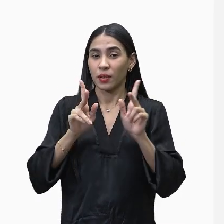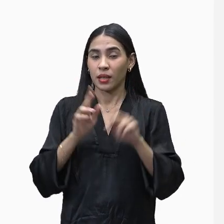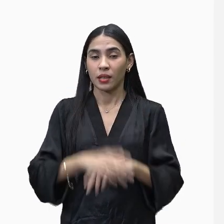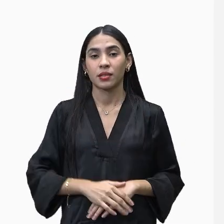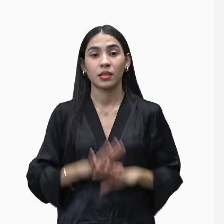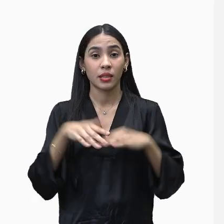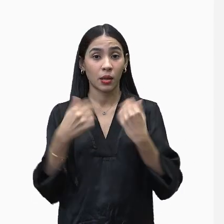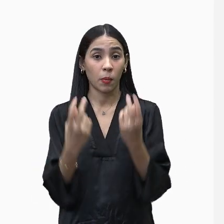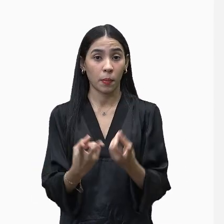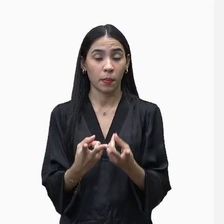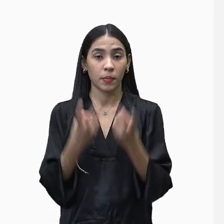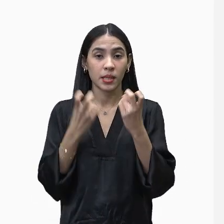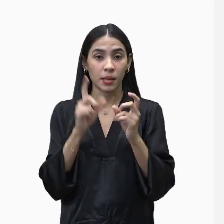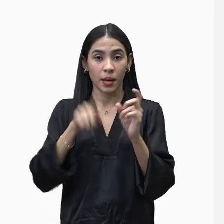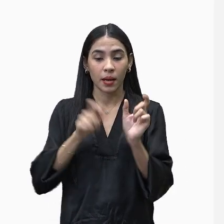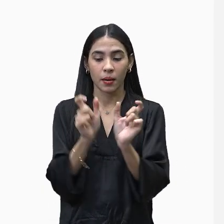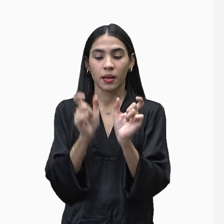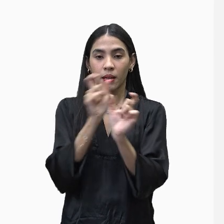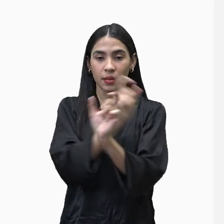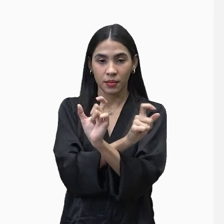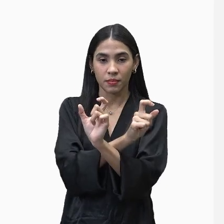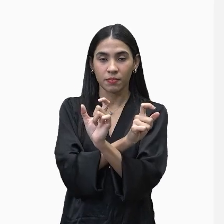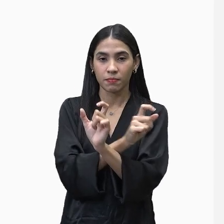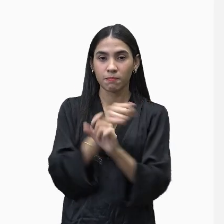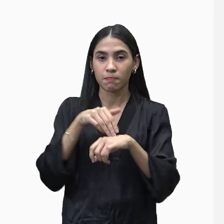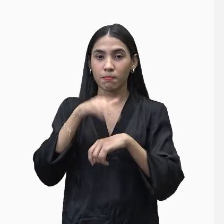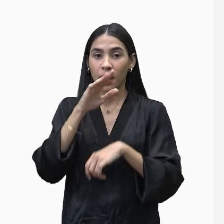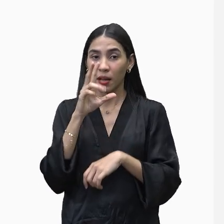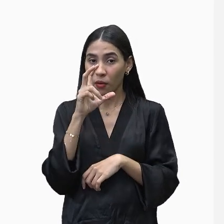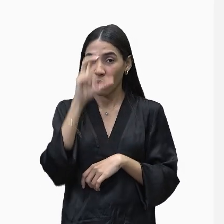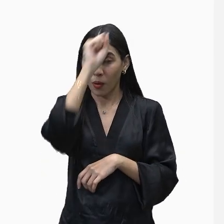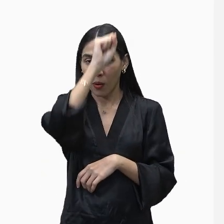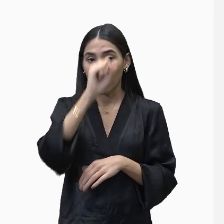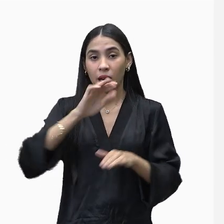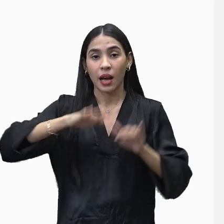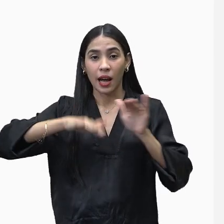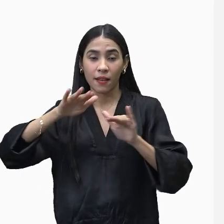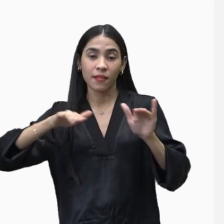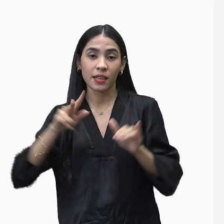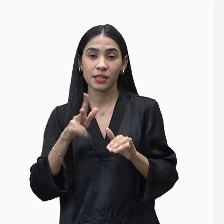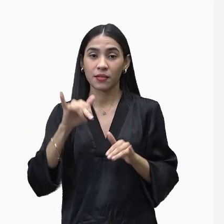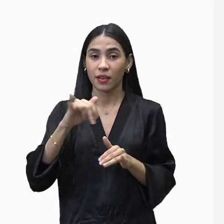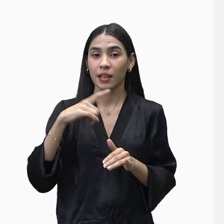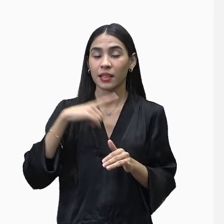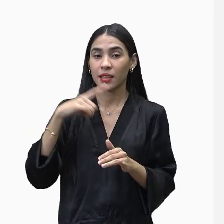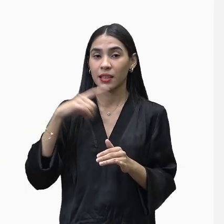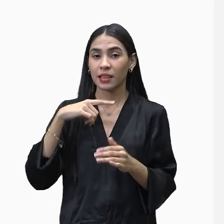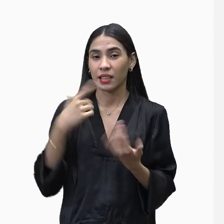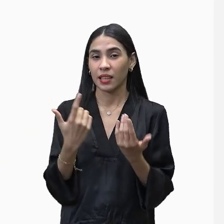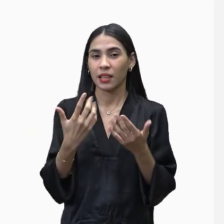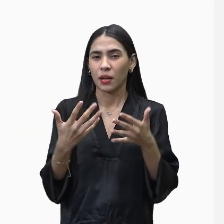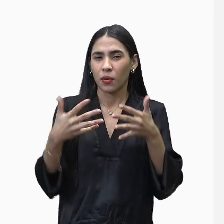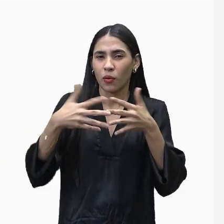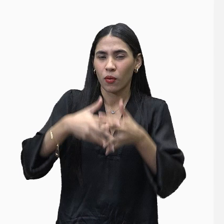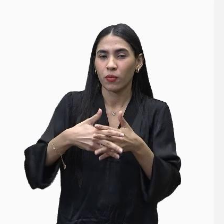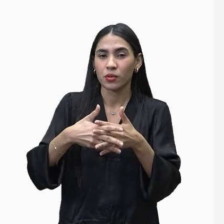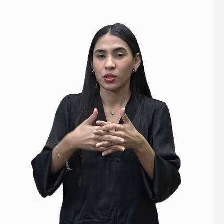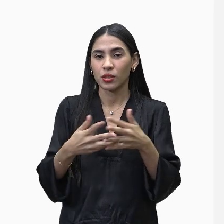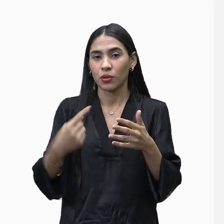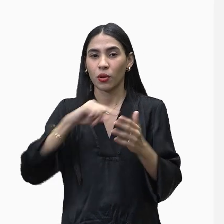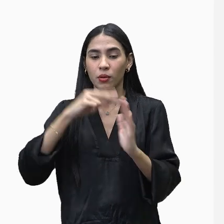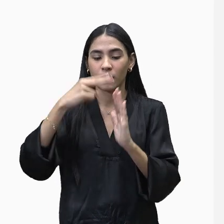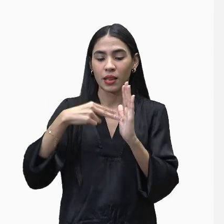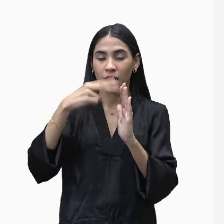vai ser uma inversão mais agressiva, que muitas vezes vai até mesmo nos confundir na hora da